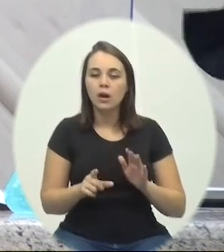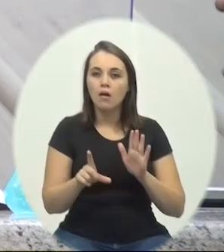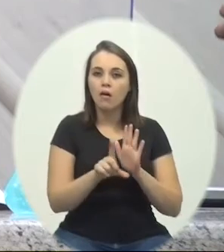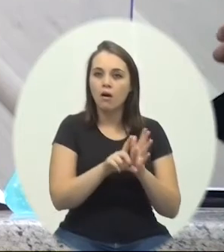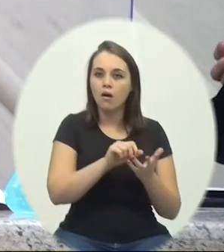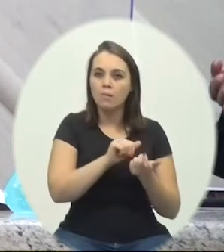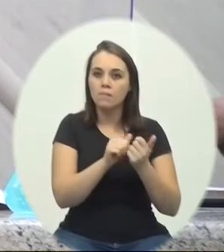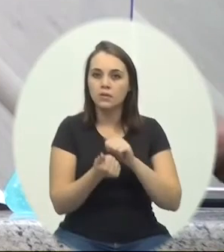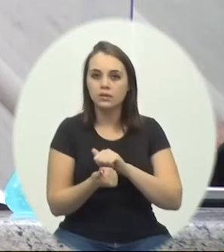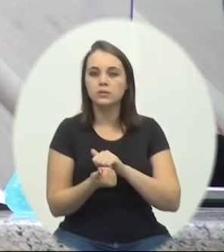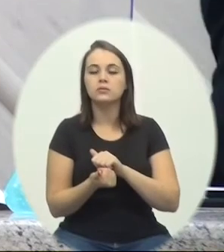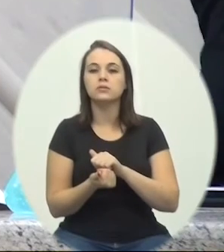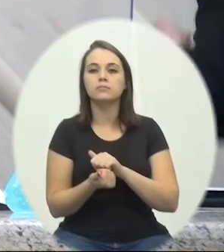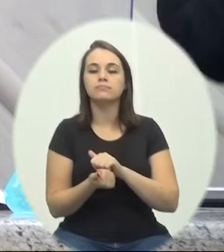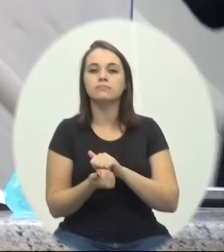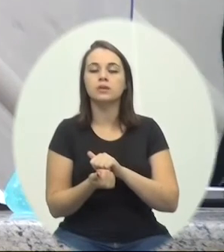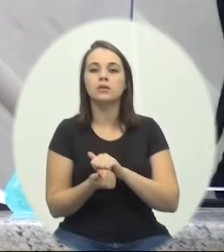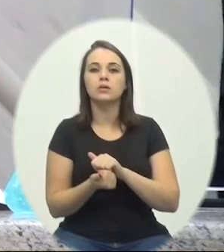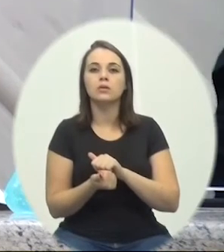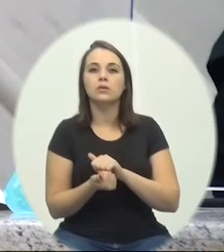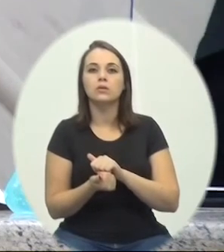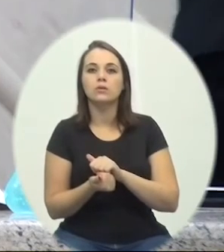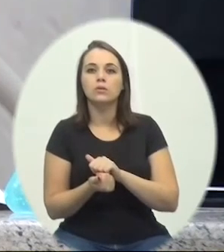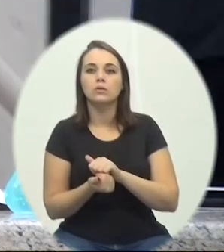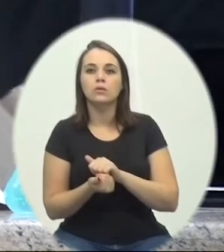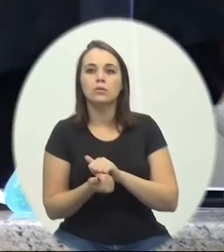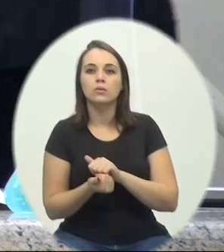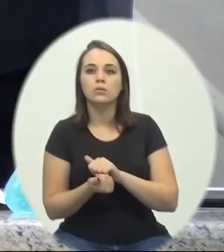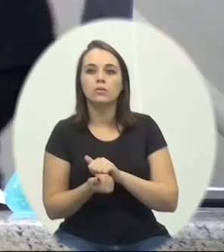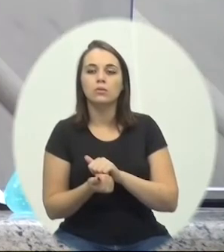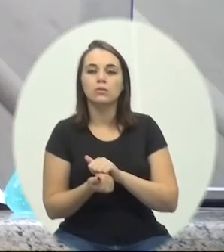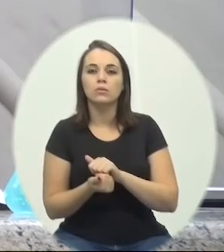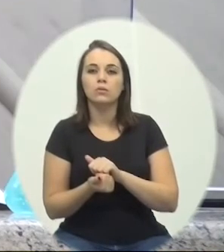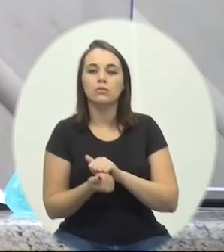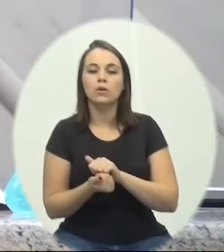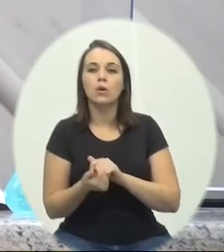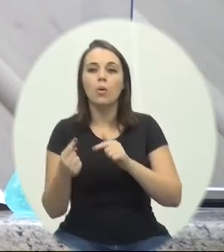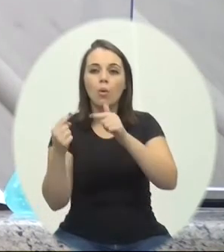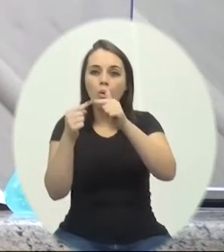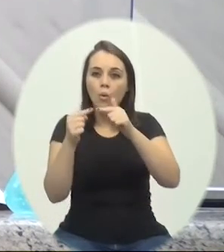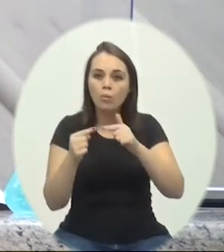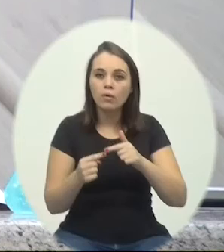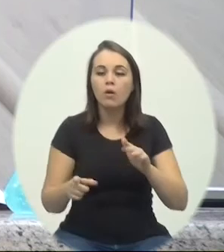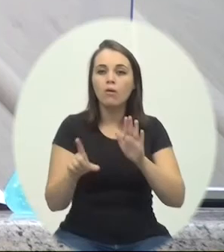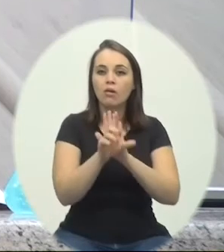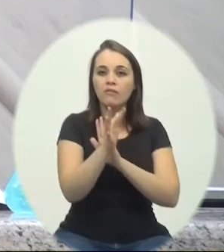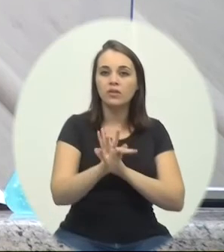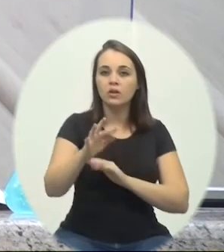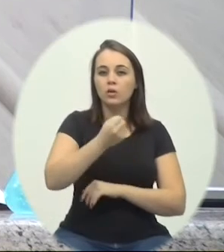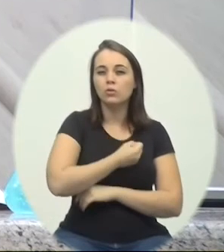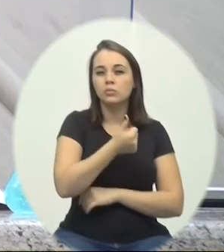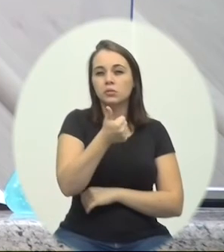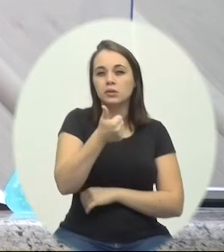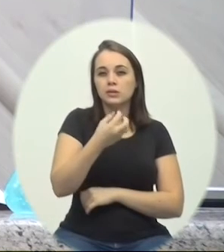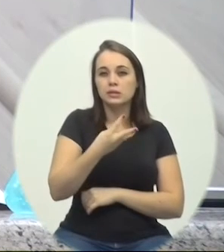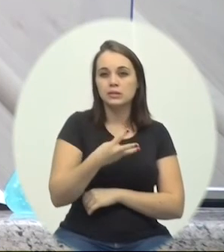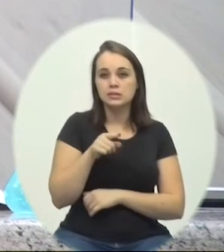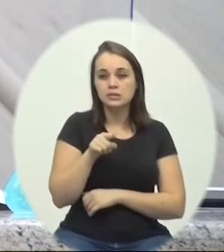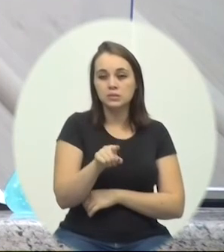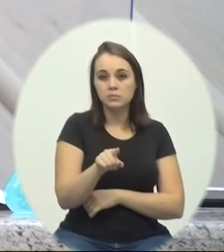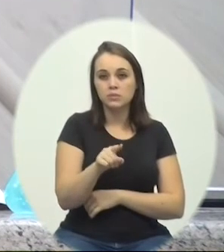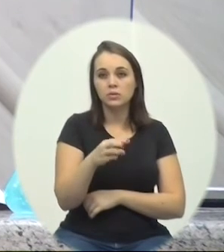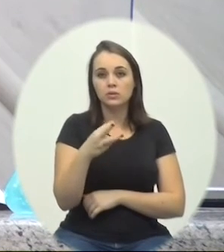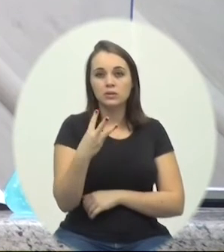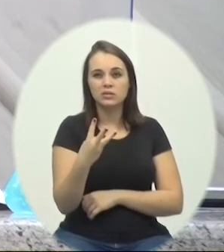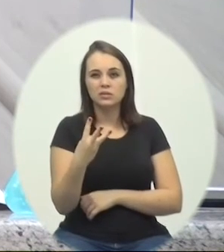municipal com os novos ditames da Lei Federal número 13.874, conhecido como Lei